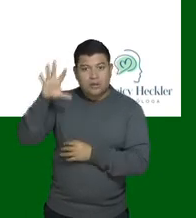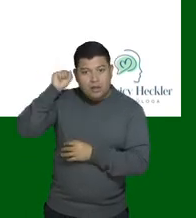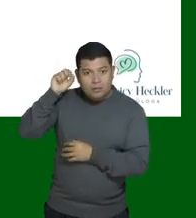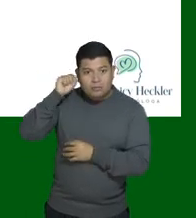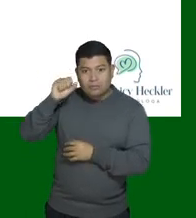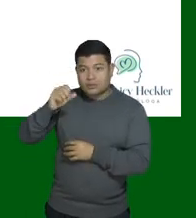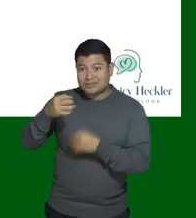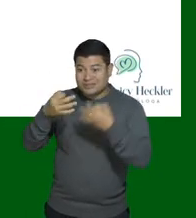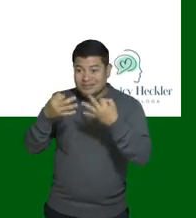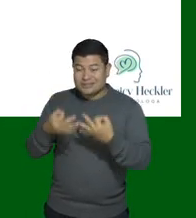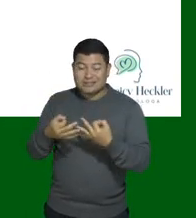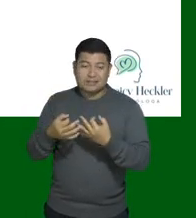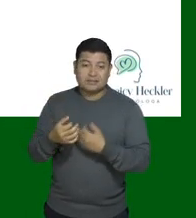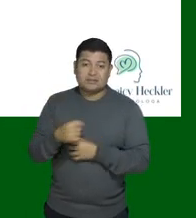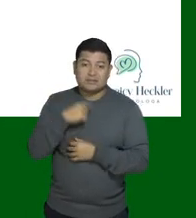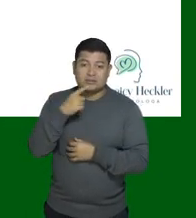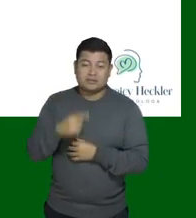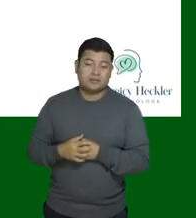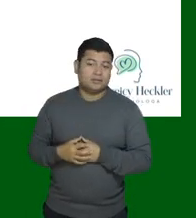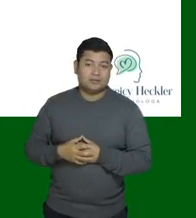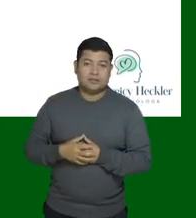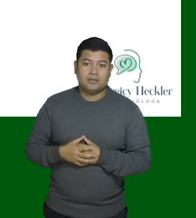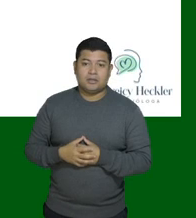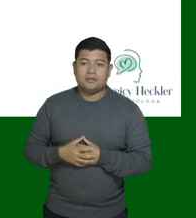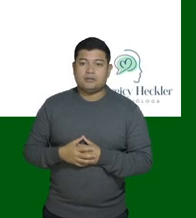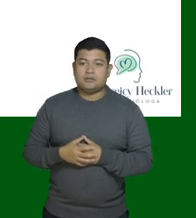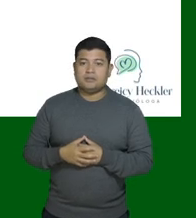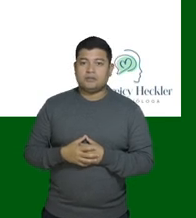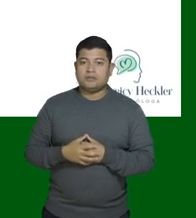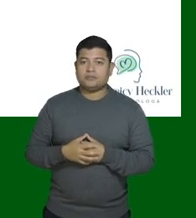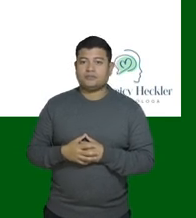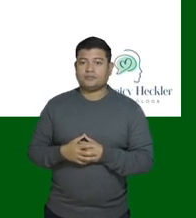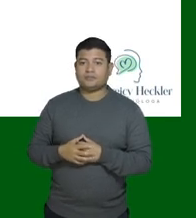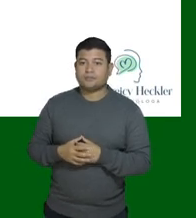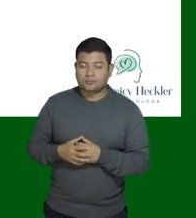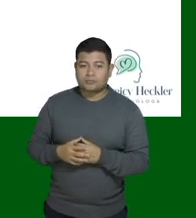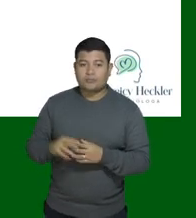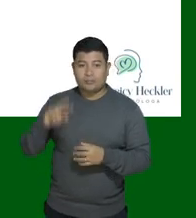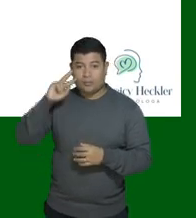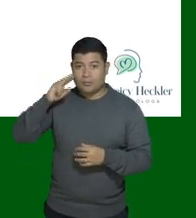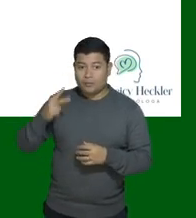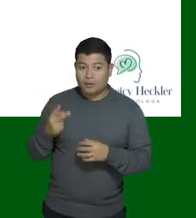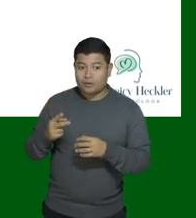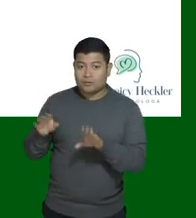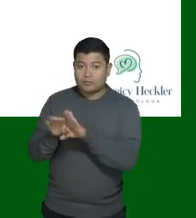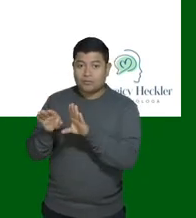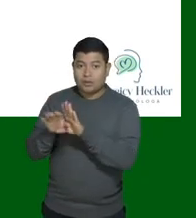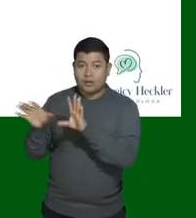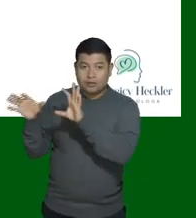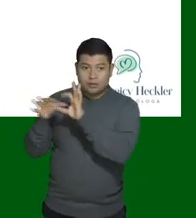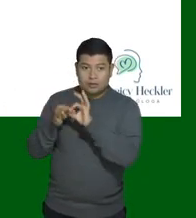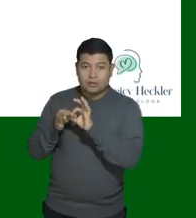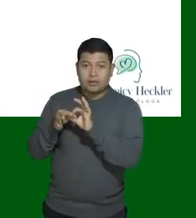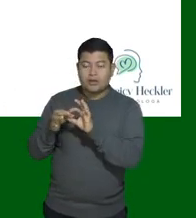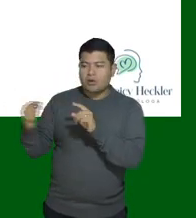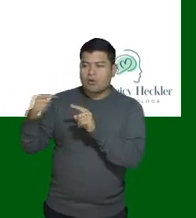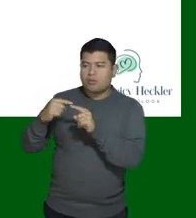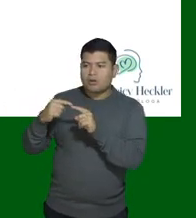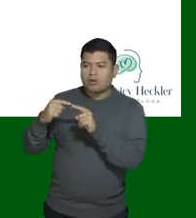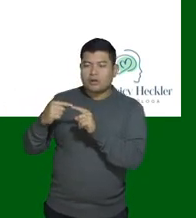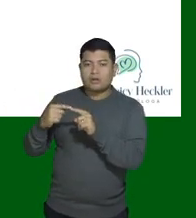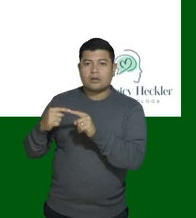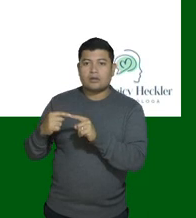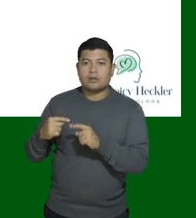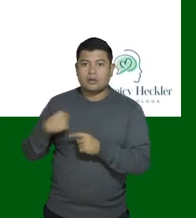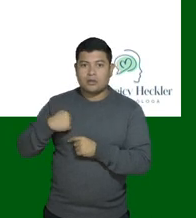Discriminar, analisar e reconhecer a informação, fazer o fechamento auditivo, que é o quê? Eu